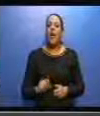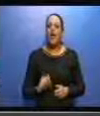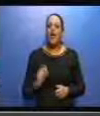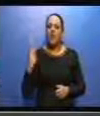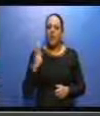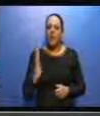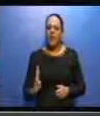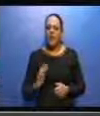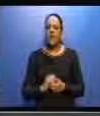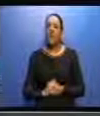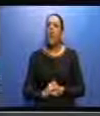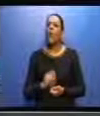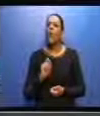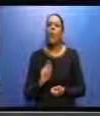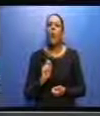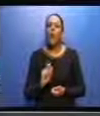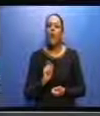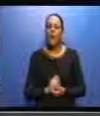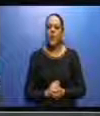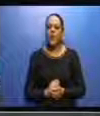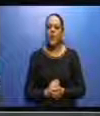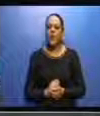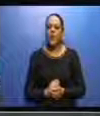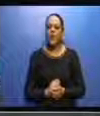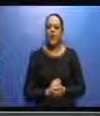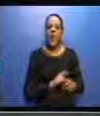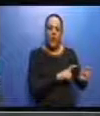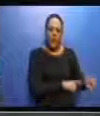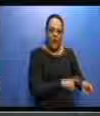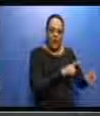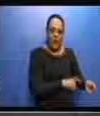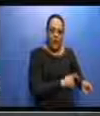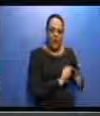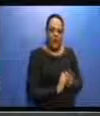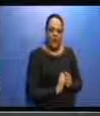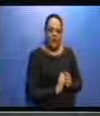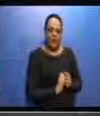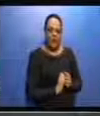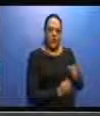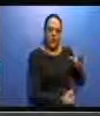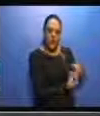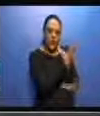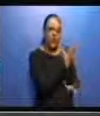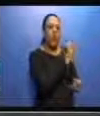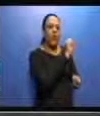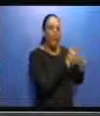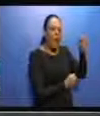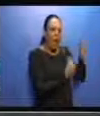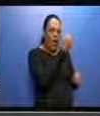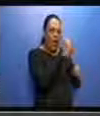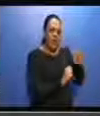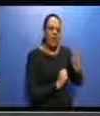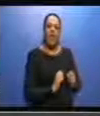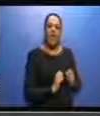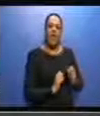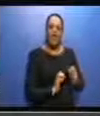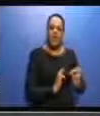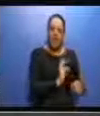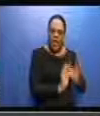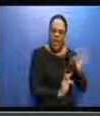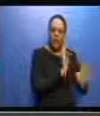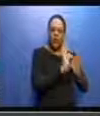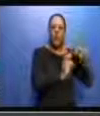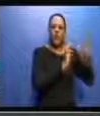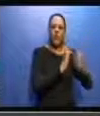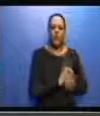específico do brasil foi a mecanização da lavoura né ou seja a introdução de uma aqui nas de tecnologias no campo